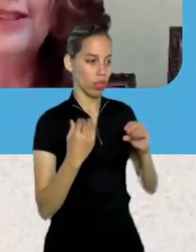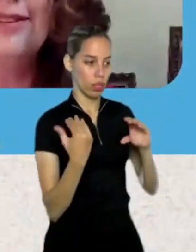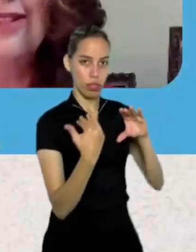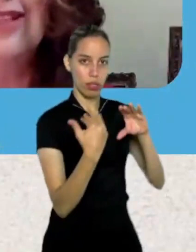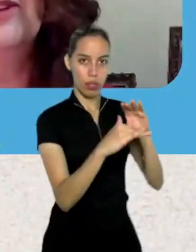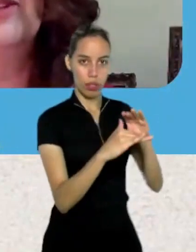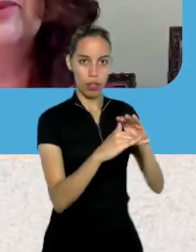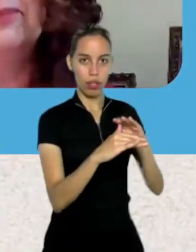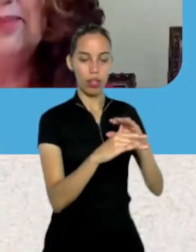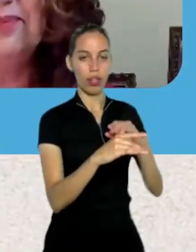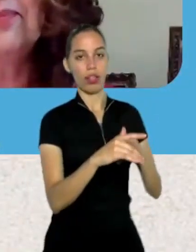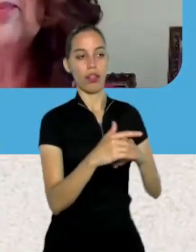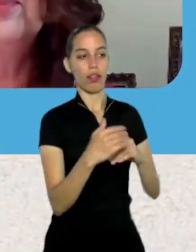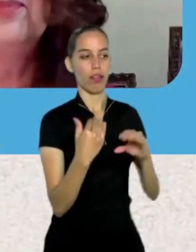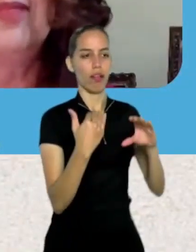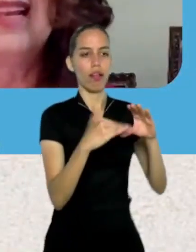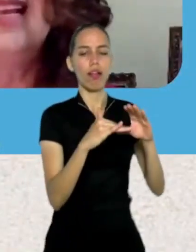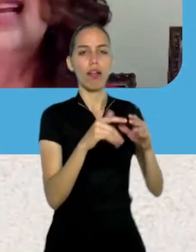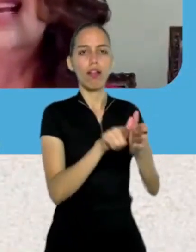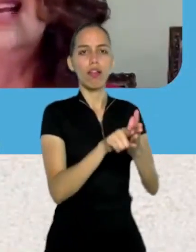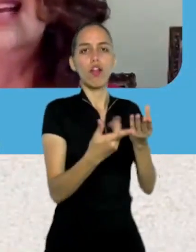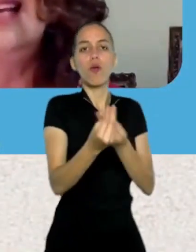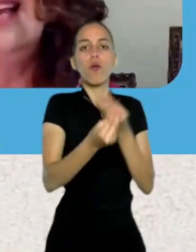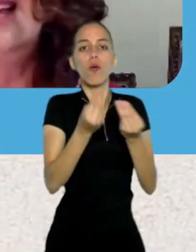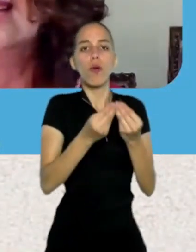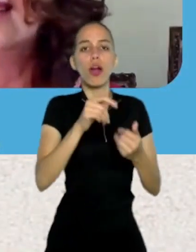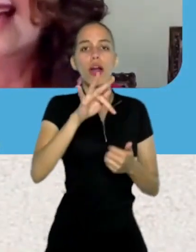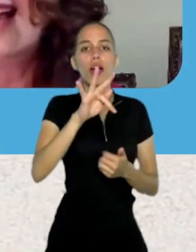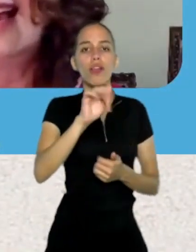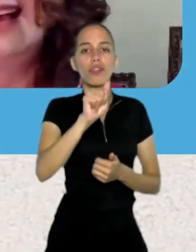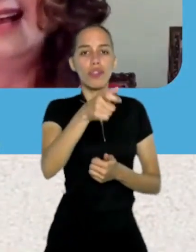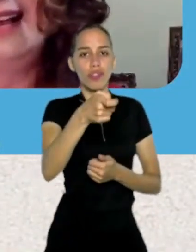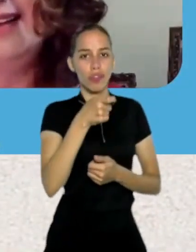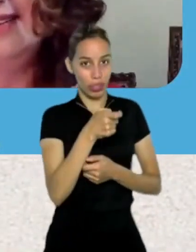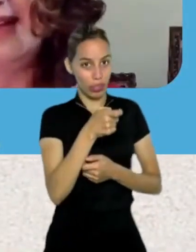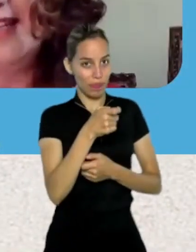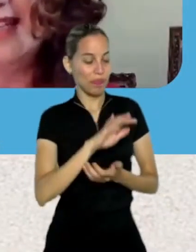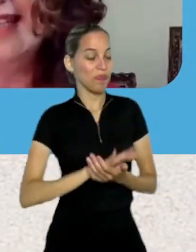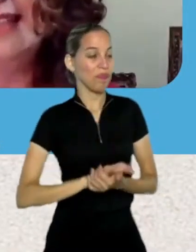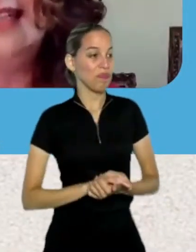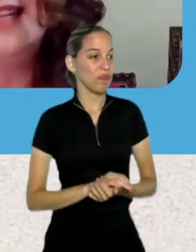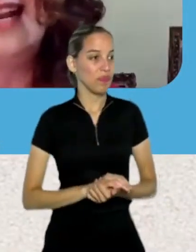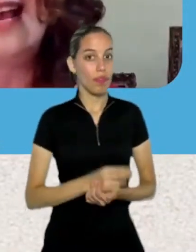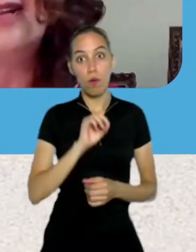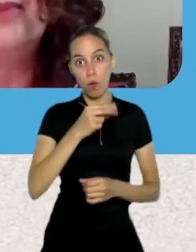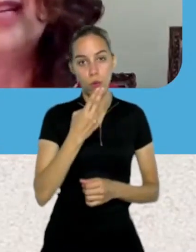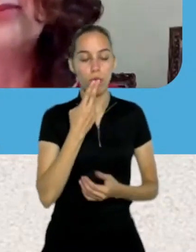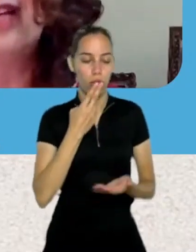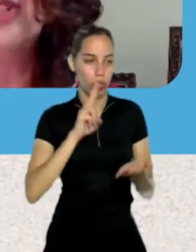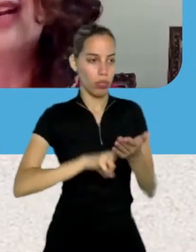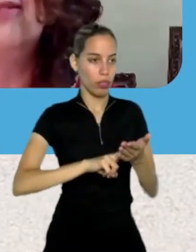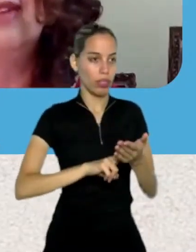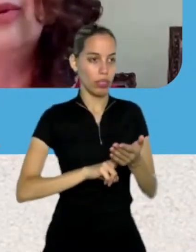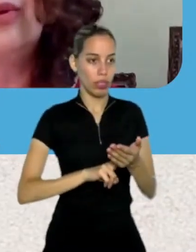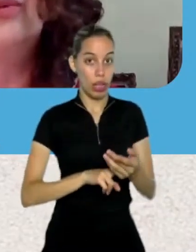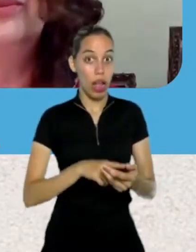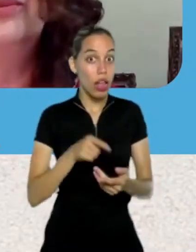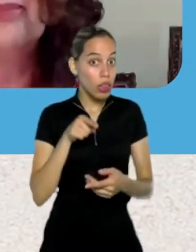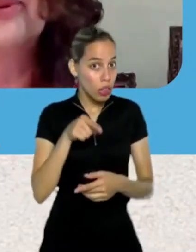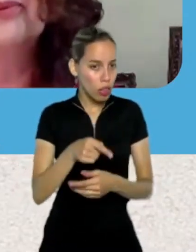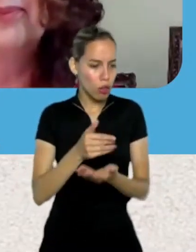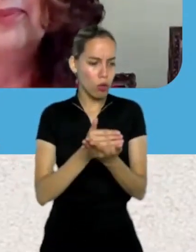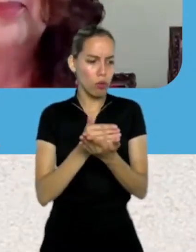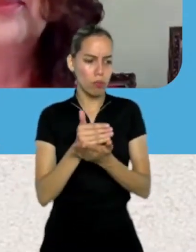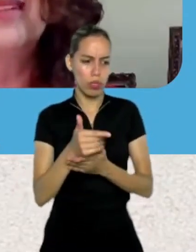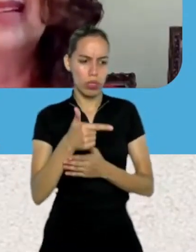no início dos anos 2000. E aí, assim, a escrita literária mesmo, eu acho que ela Você veio com o começou